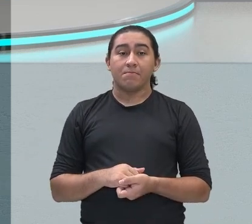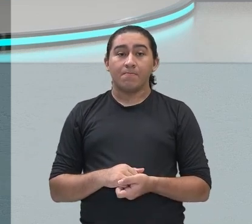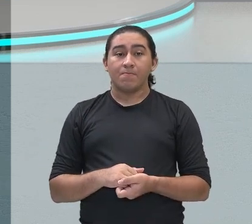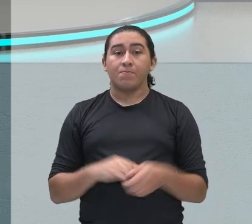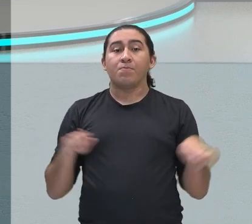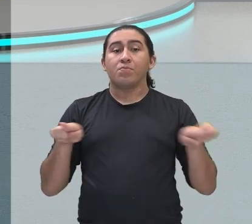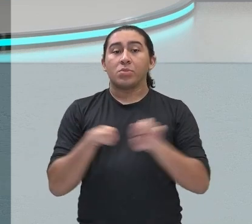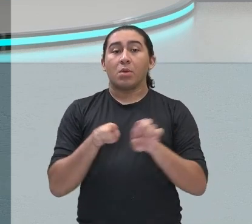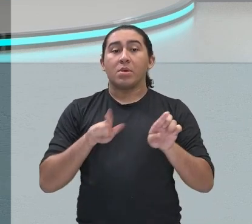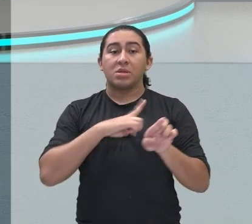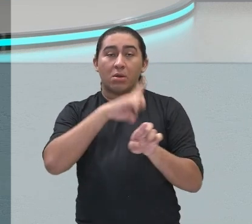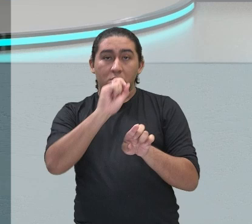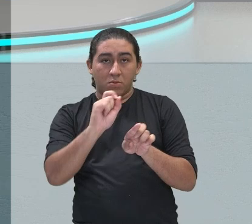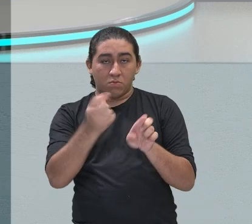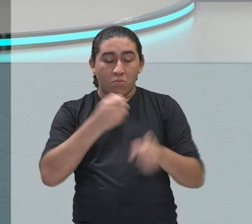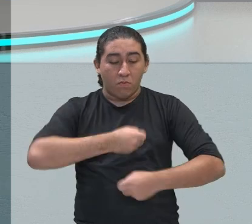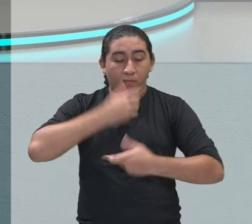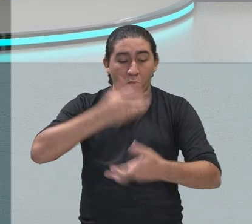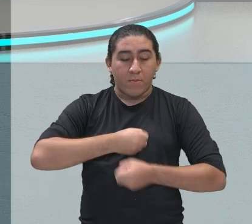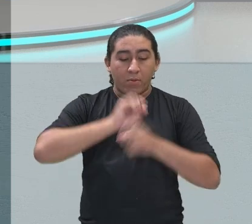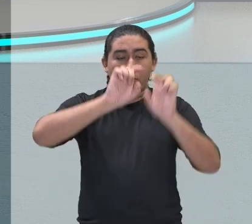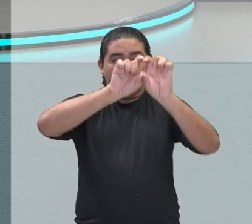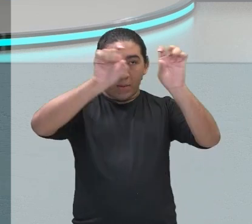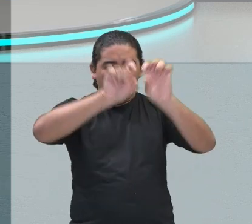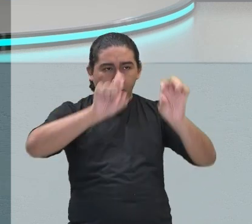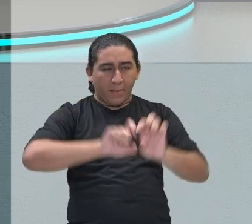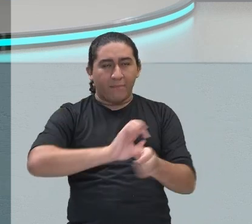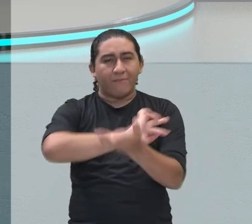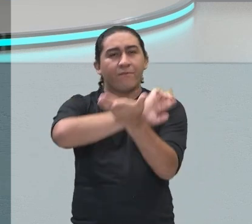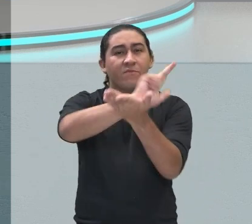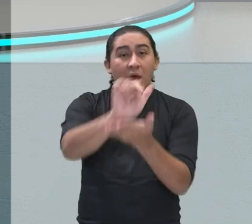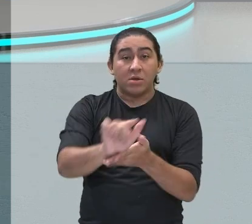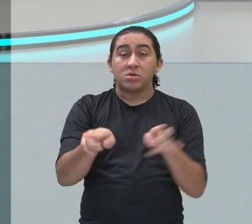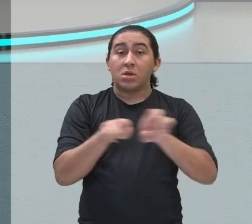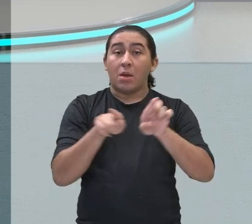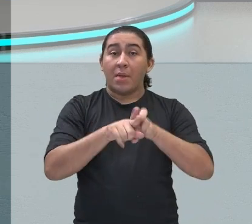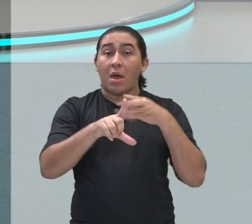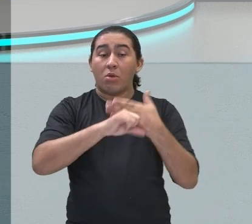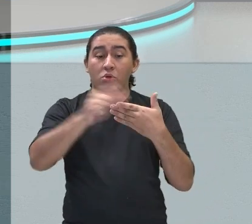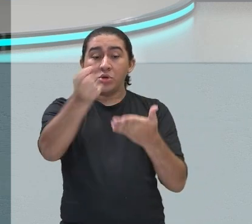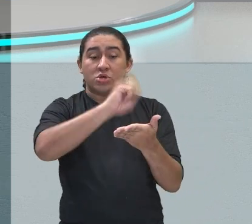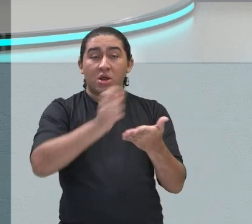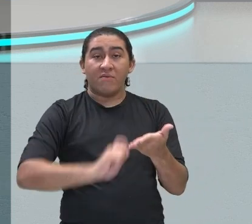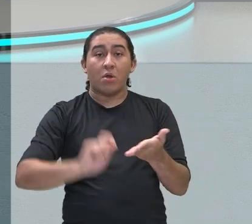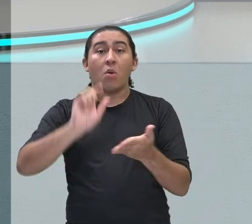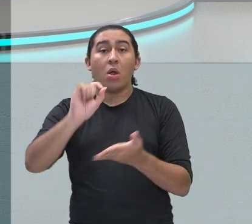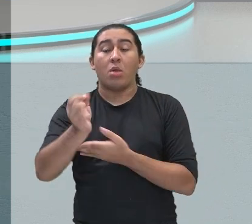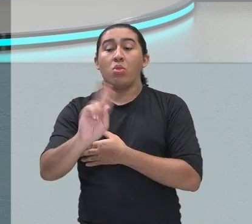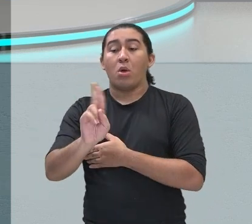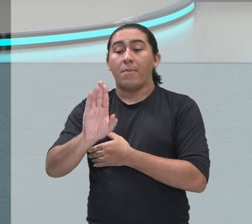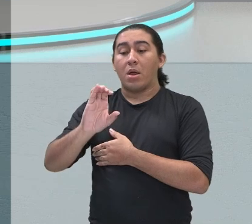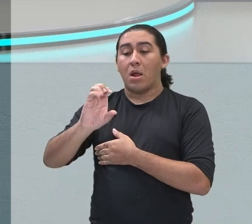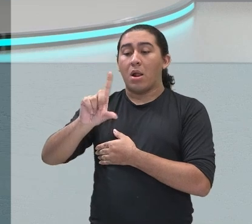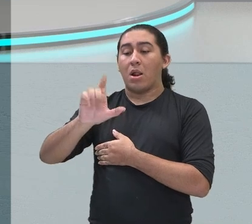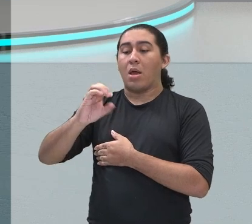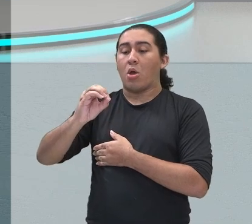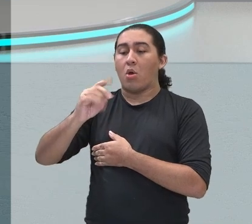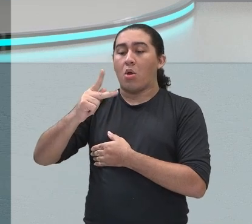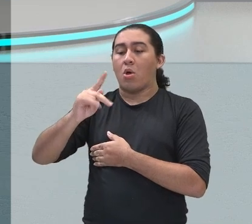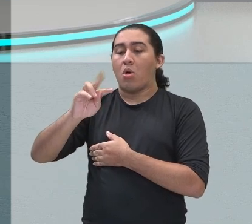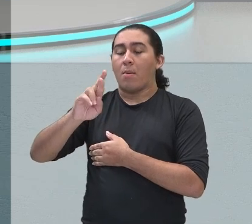de composições poéticas várias, escreveu a tragédia Cleópatra, as